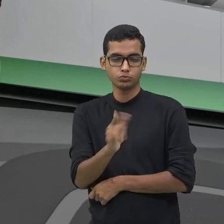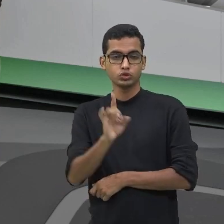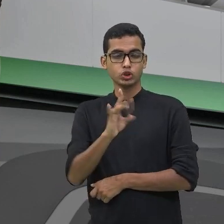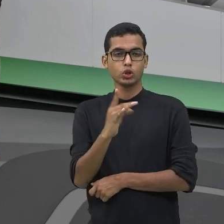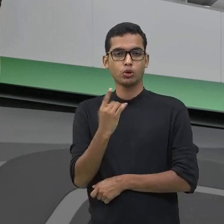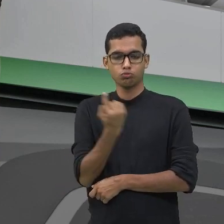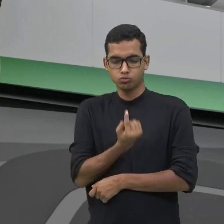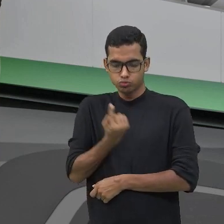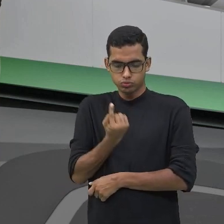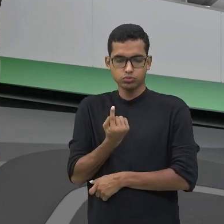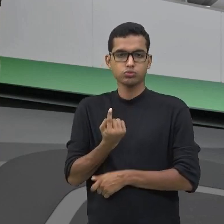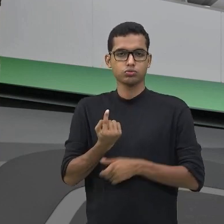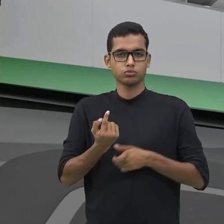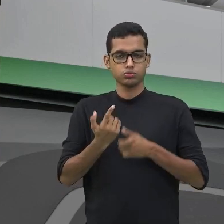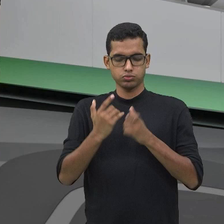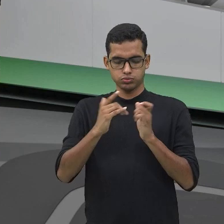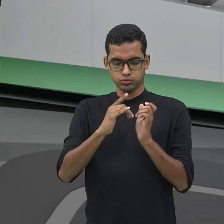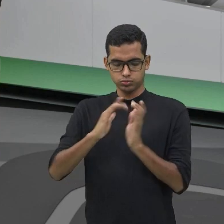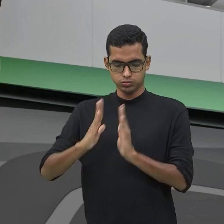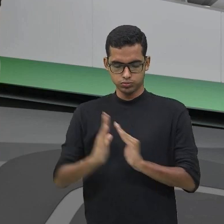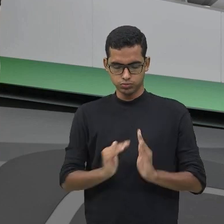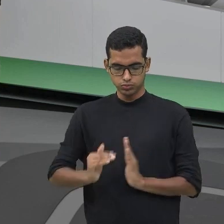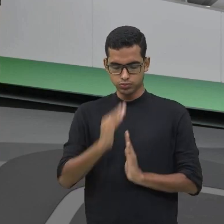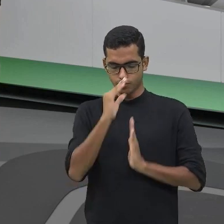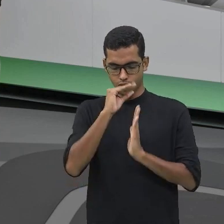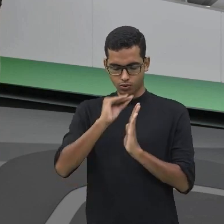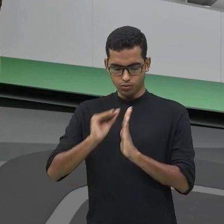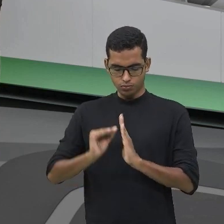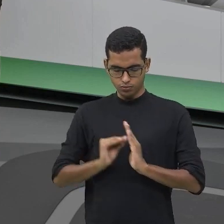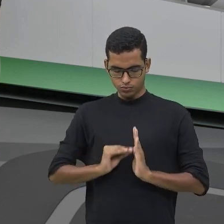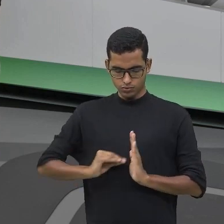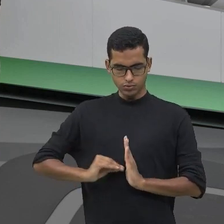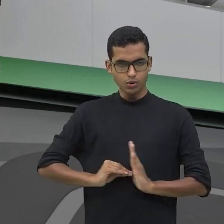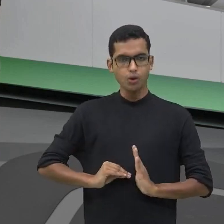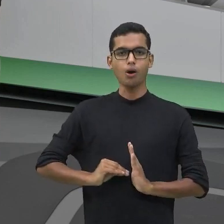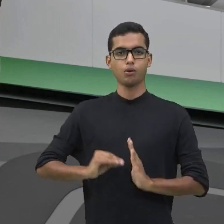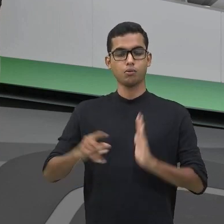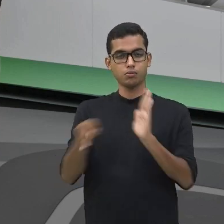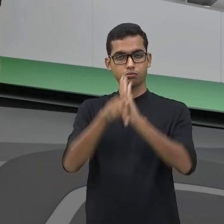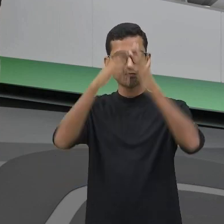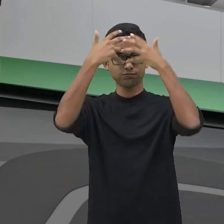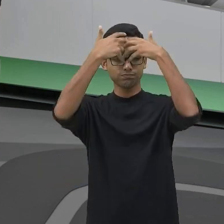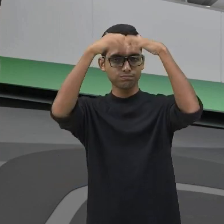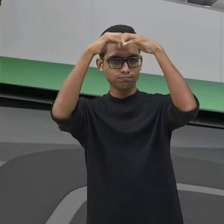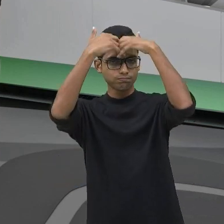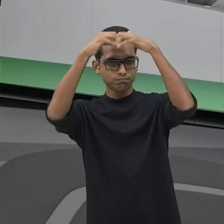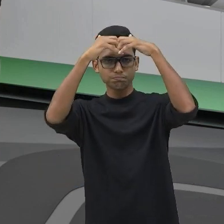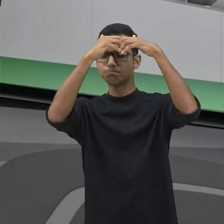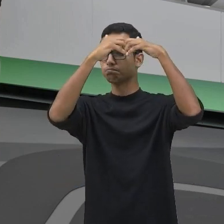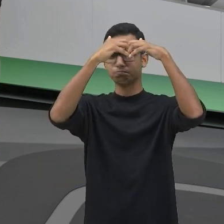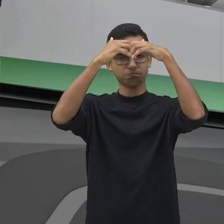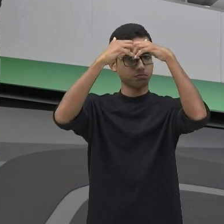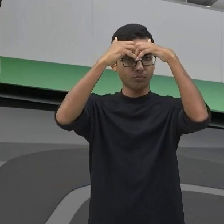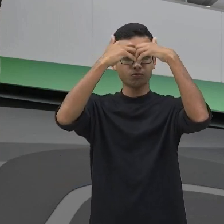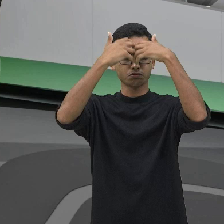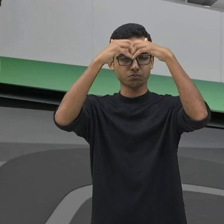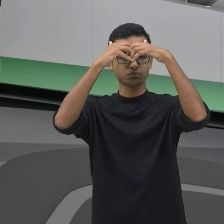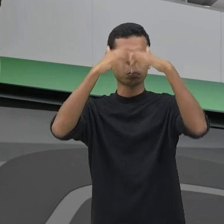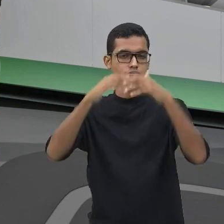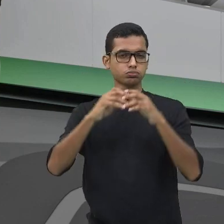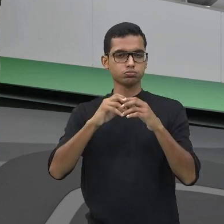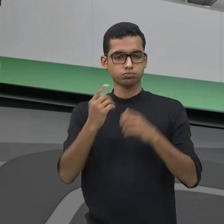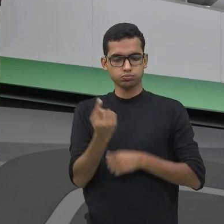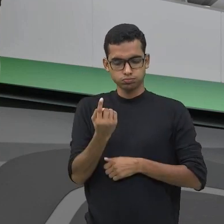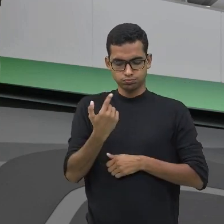Quem controla aí, né, é o meu cérebro que vai controlar, eu já não sei mais o que vai acontecer.